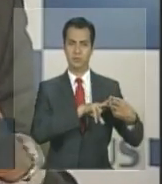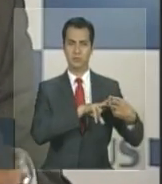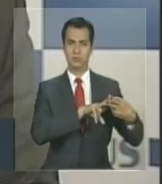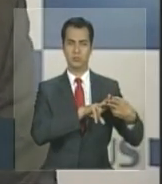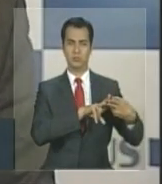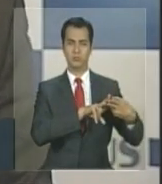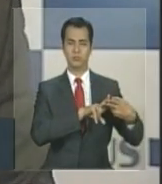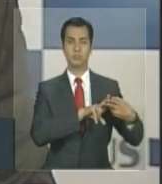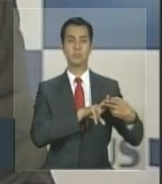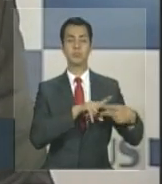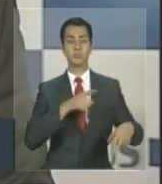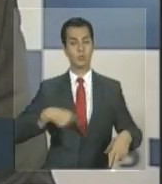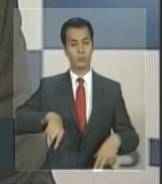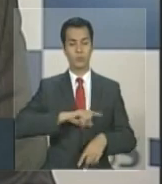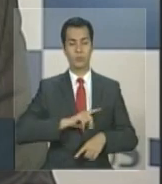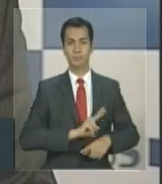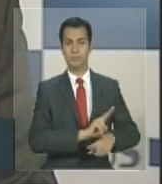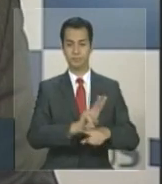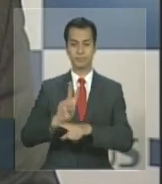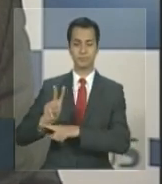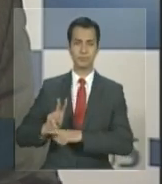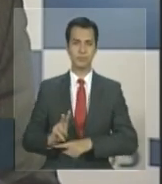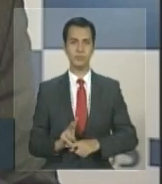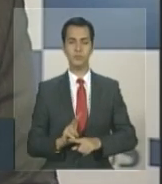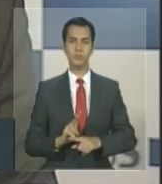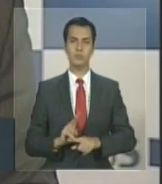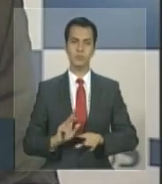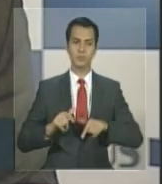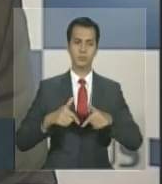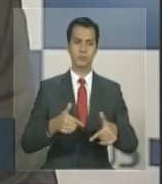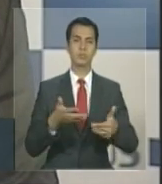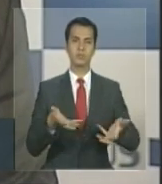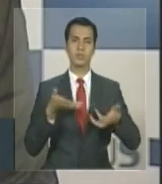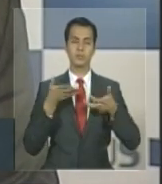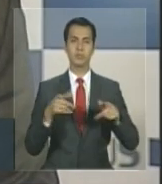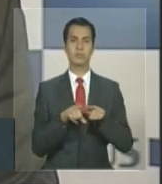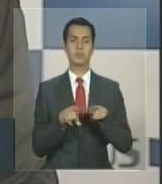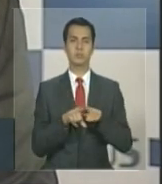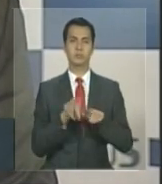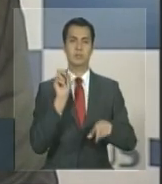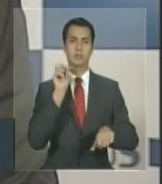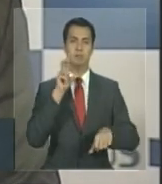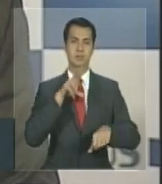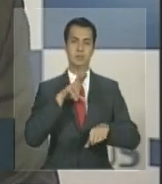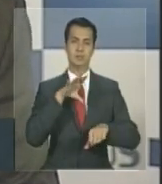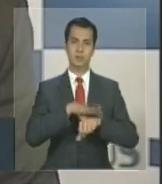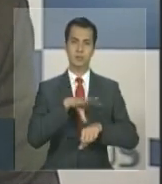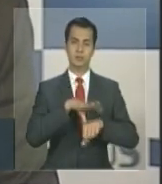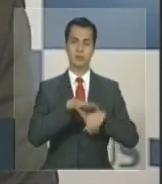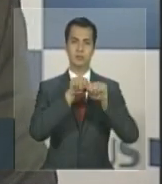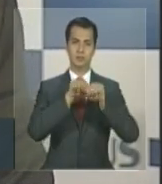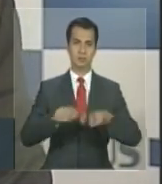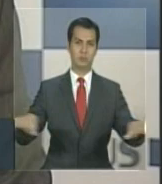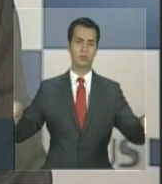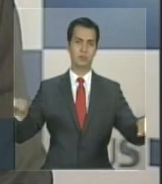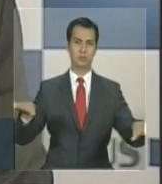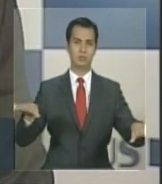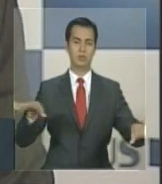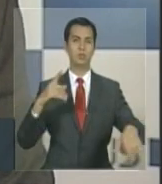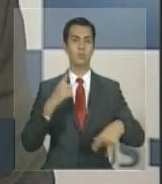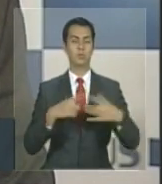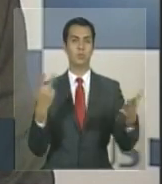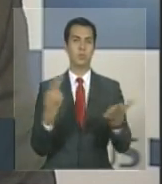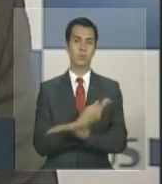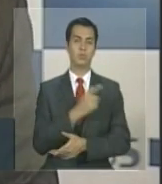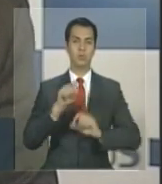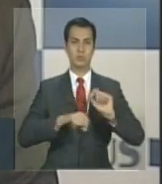esforço, além de proteger essa população, é quebrar uma cadeia de transmissão que existe entre os trabalhadores no